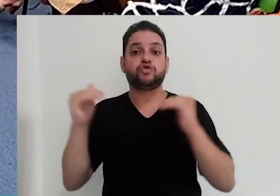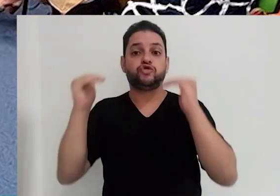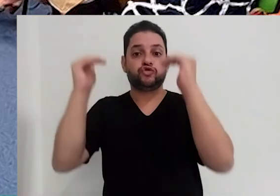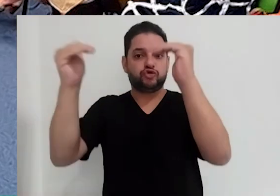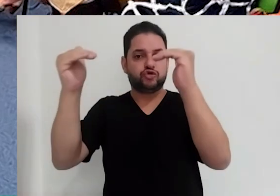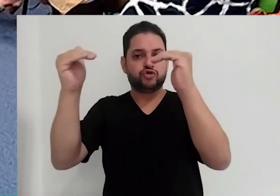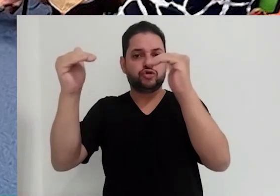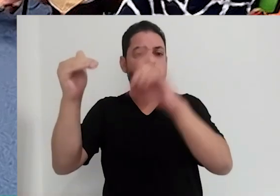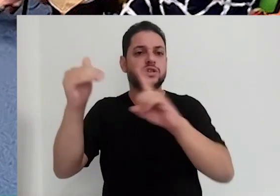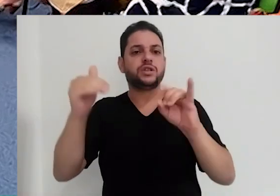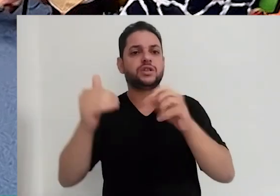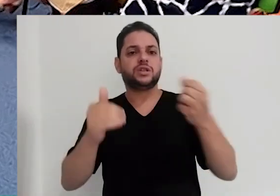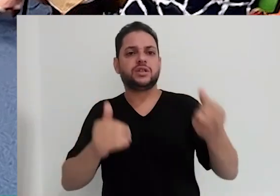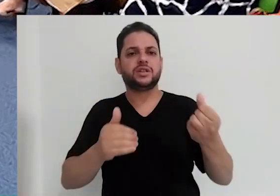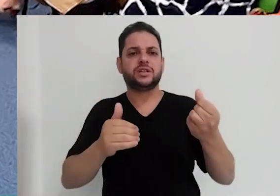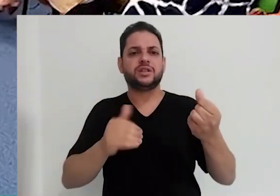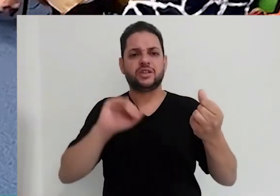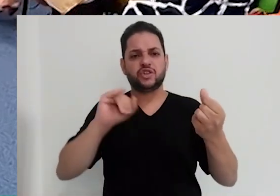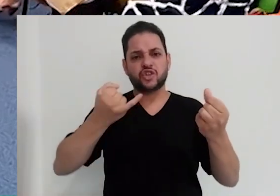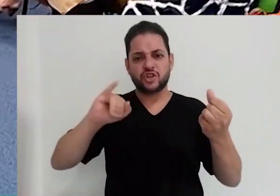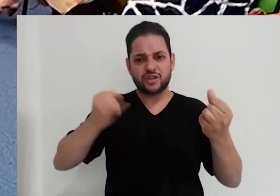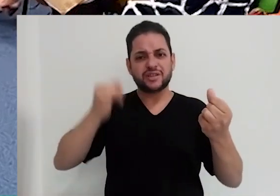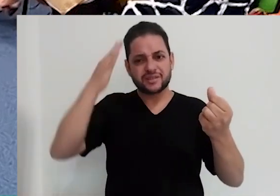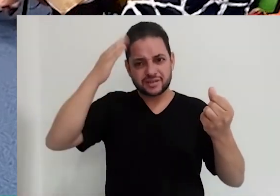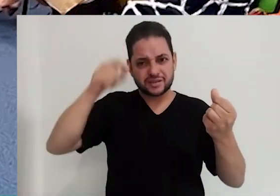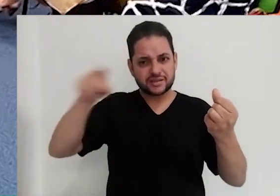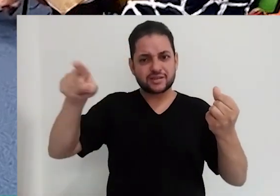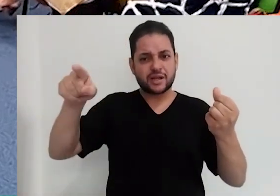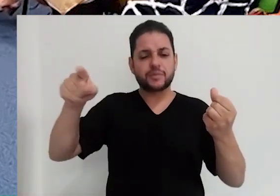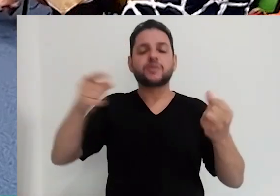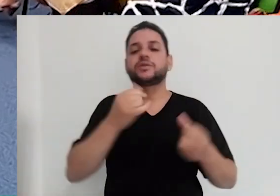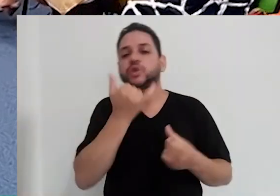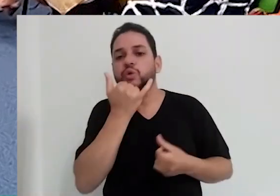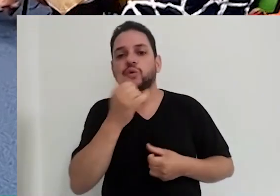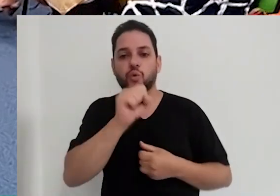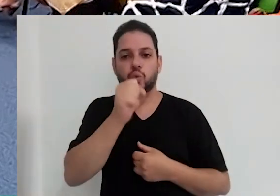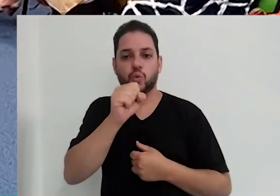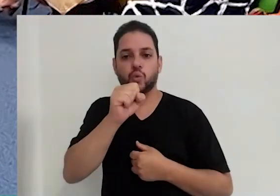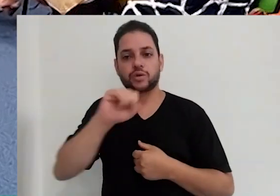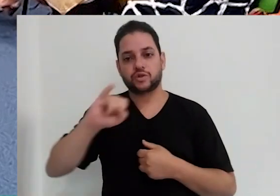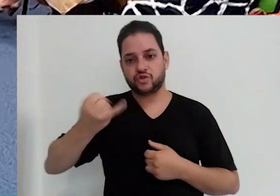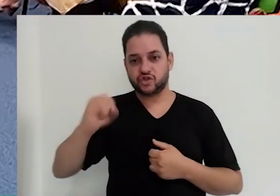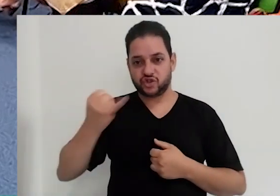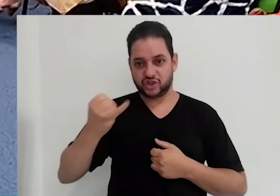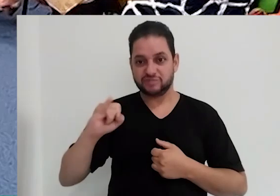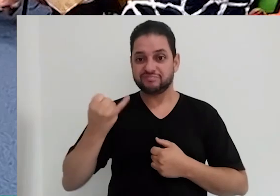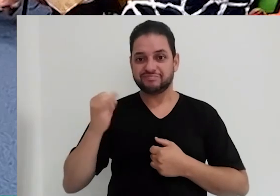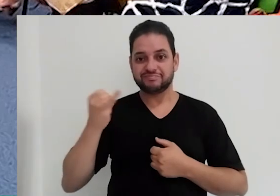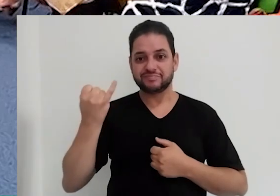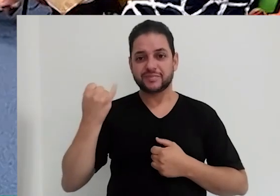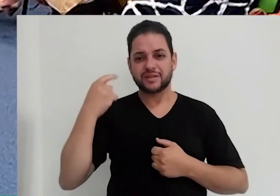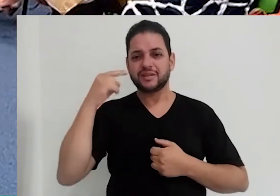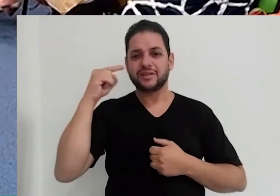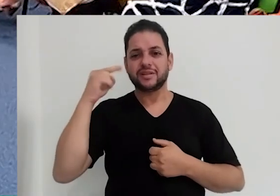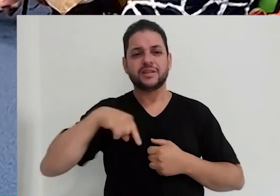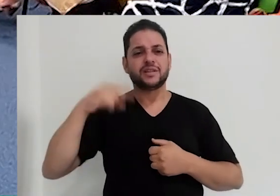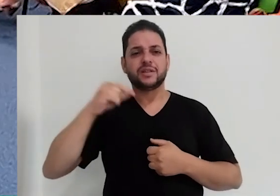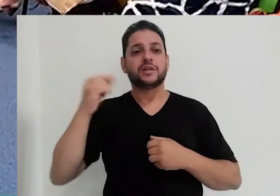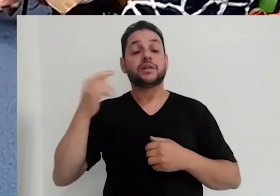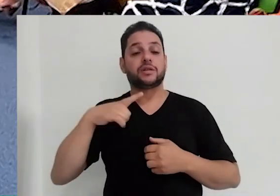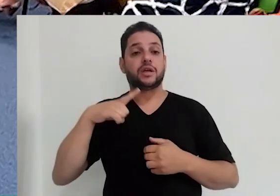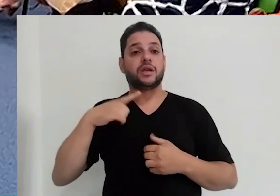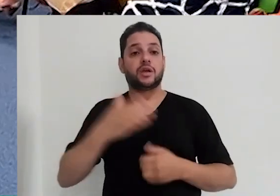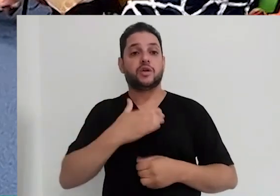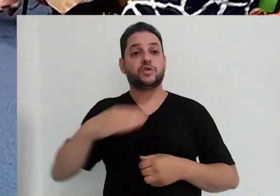janeiro que a gente sabe que participaram do 8 de janeiro perdão 6 de janeiro é nos Estados Unidos eh eh que que dos 8 de